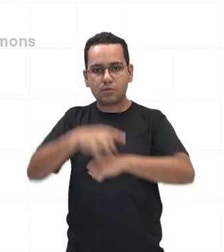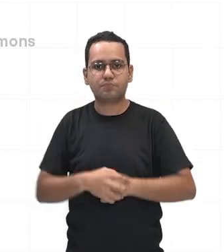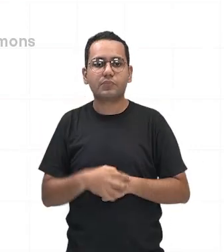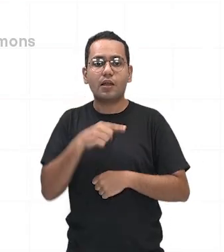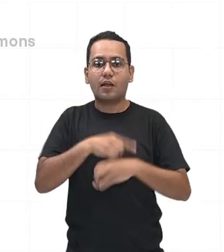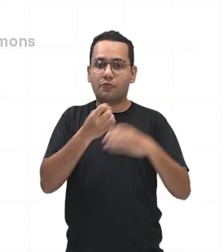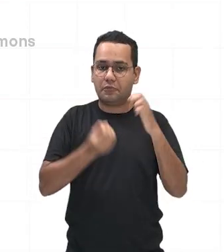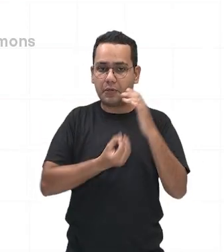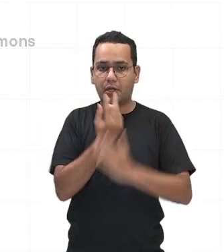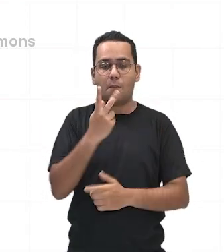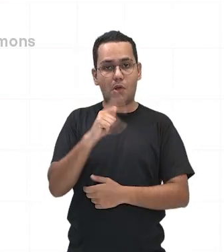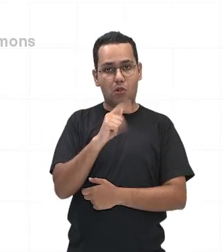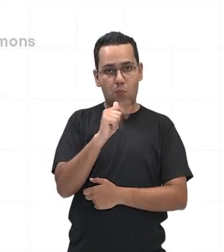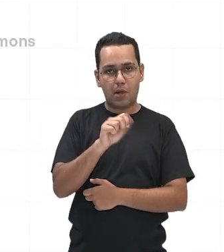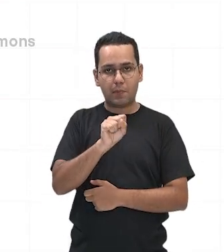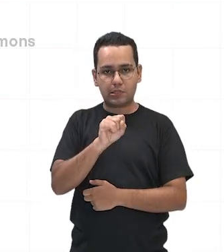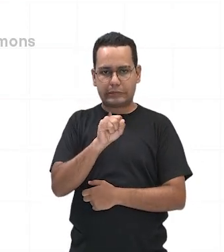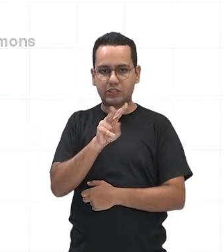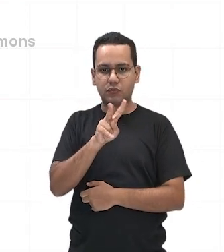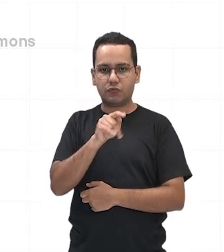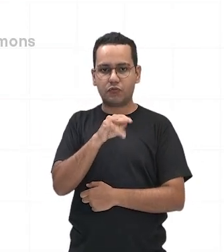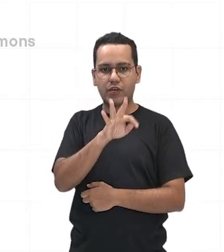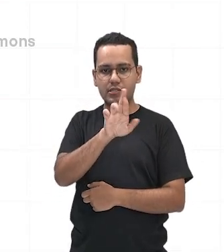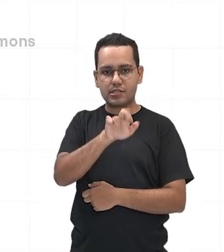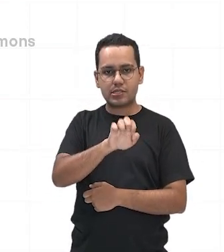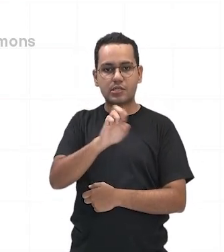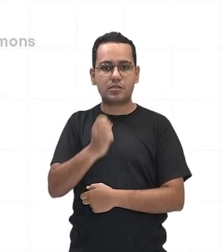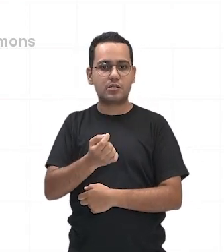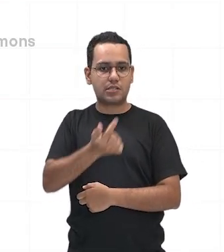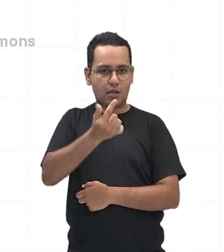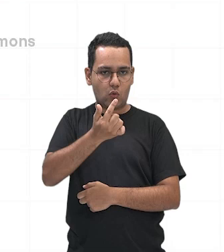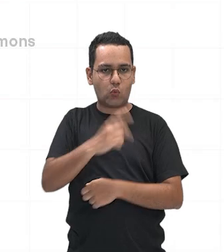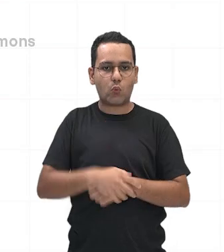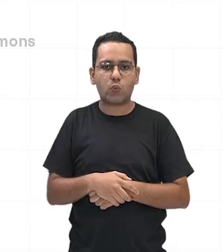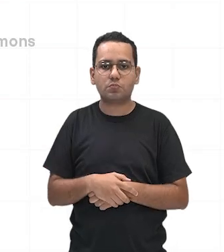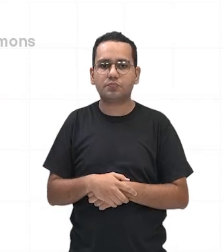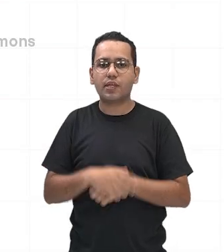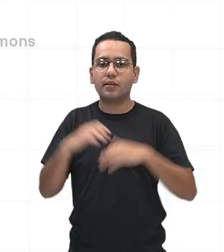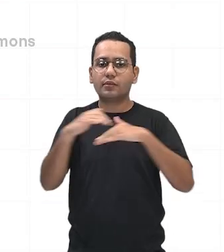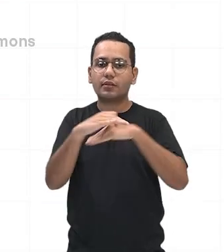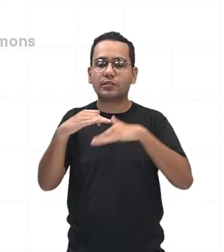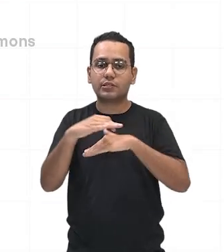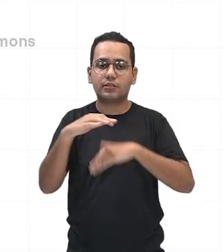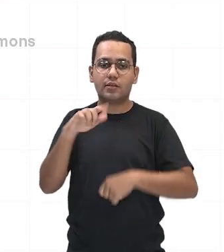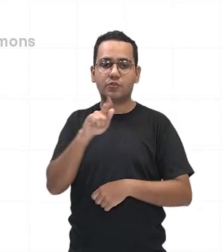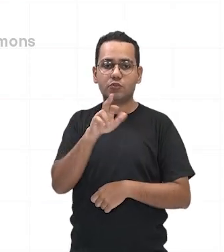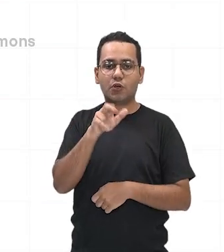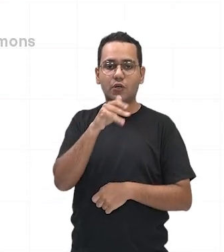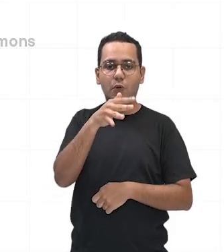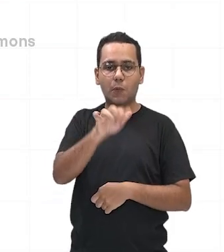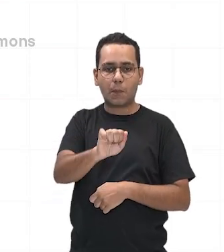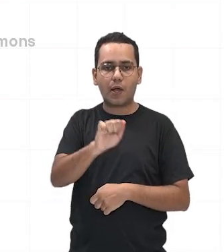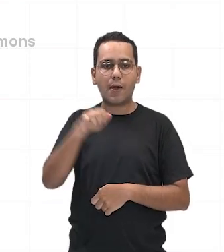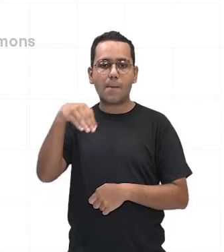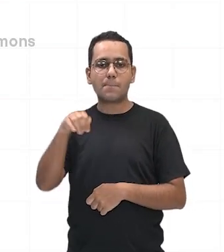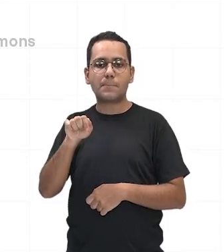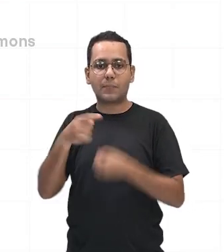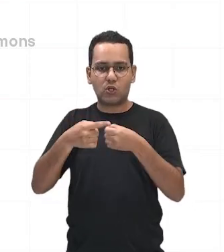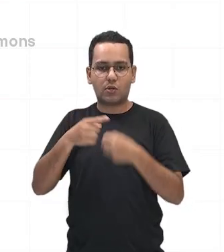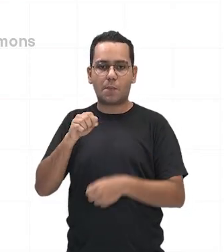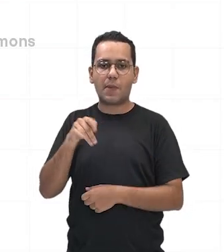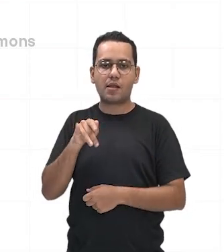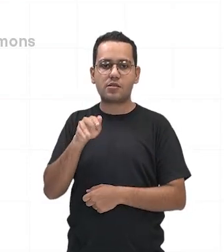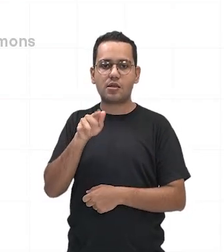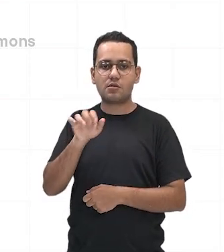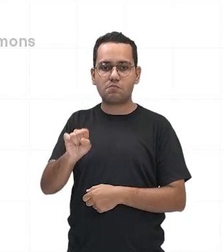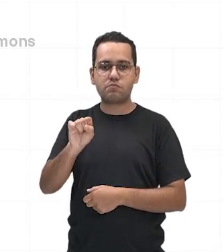Silvestre II para a cidade germânica de Magdeburgo, por volta, então, do ano de 996. Nós temos,